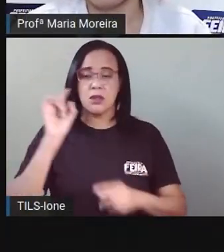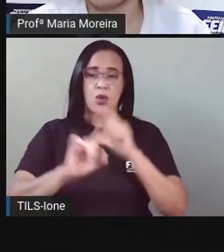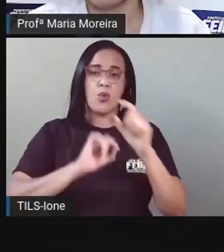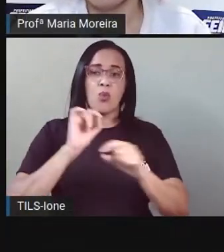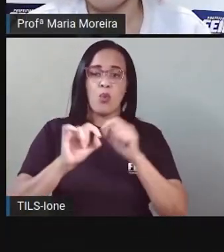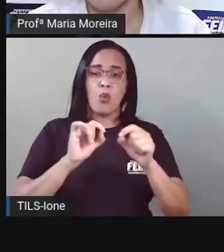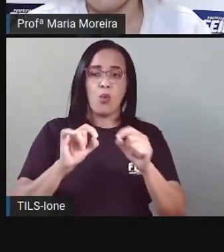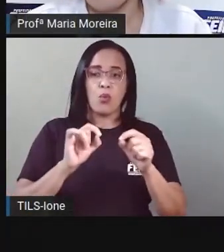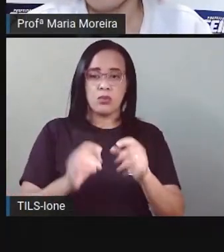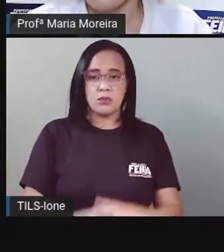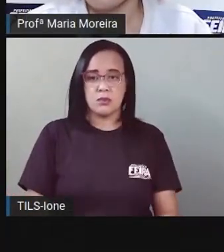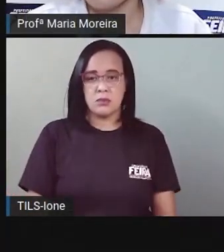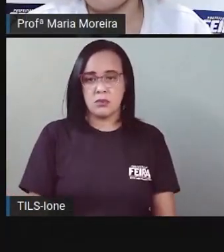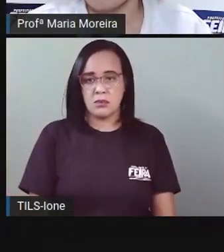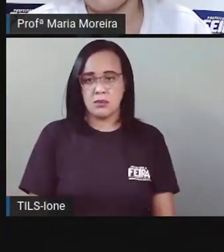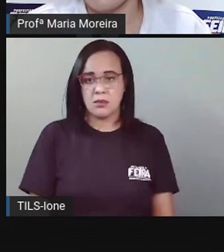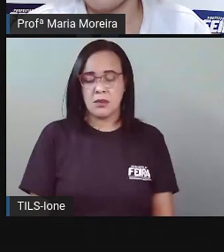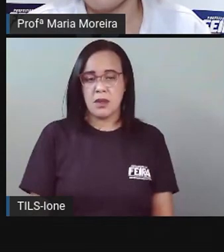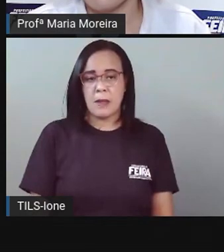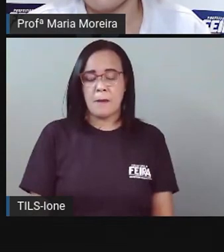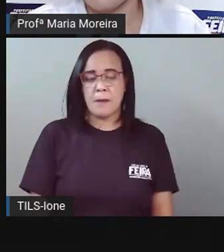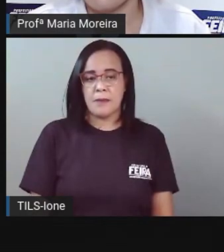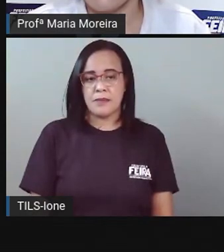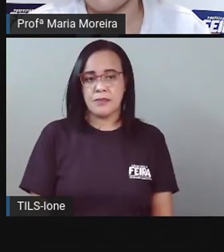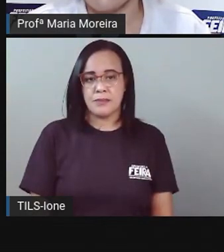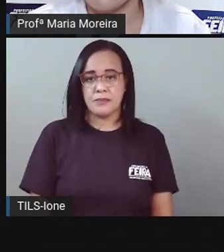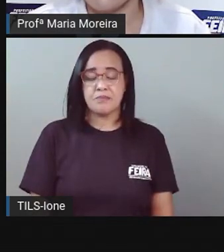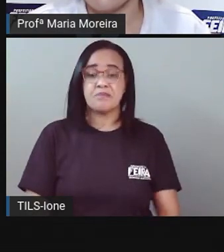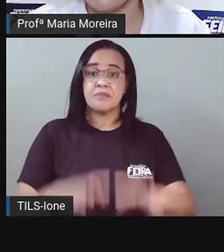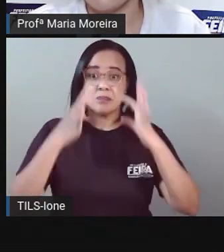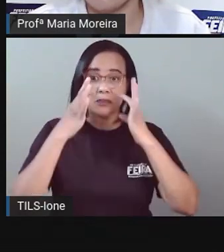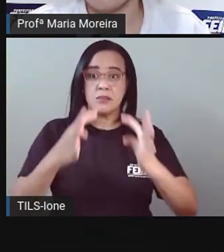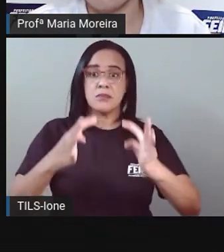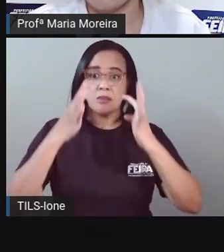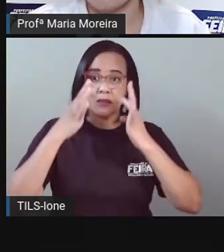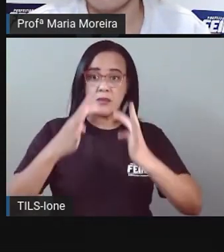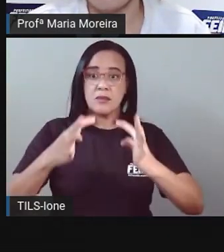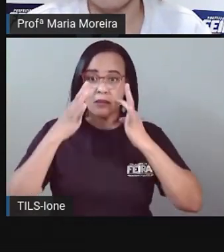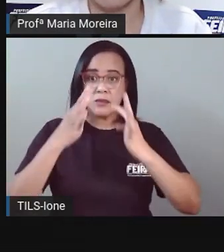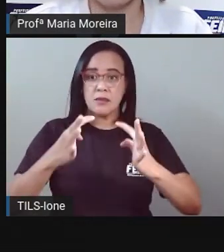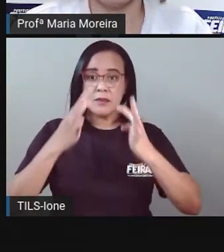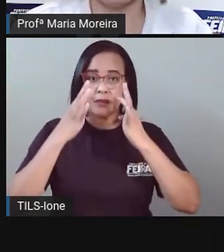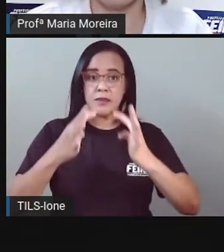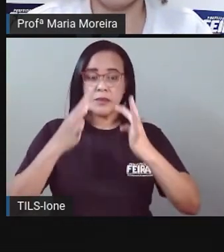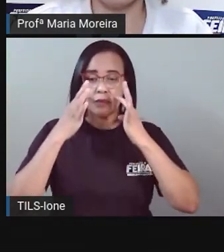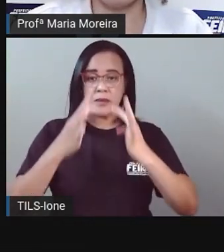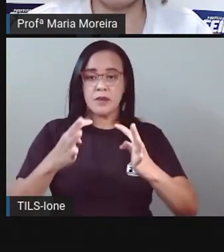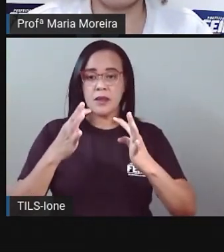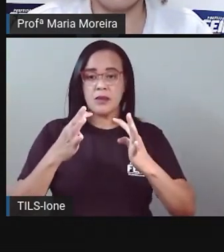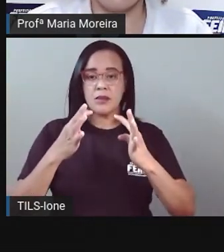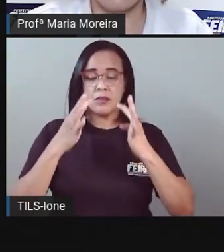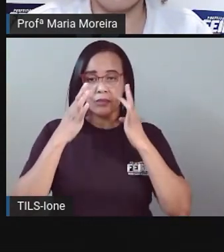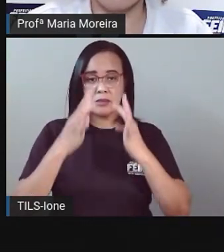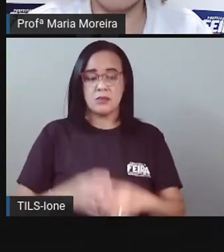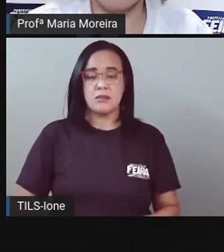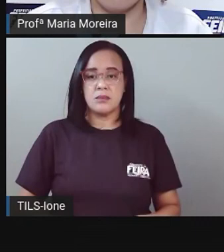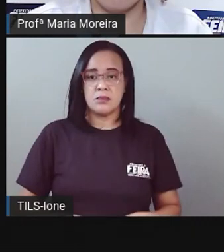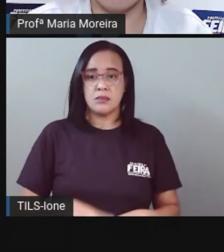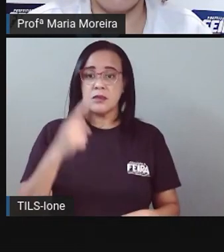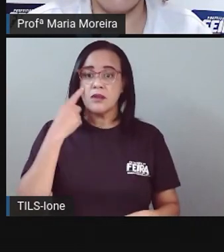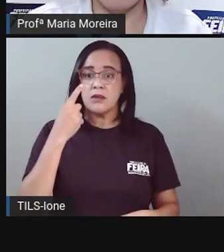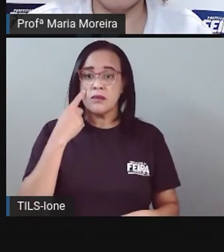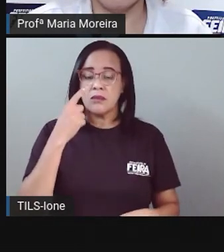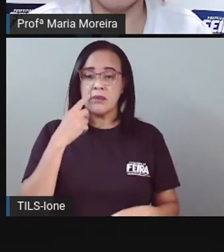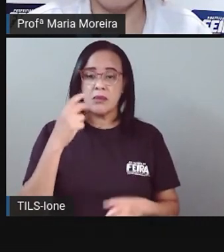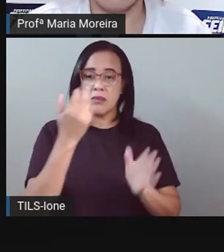verdade, prestem bastante atenção na imagem.